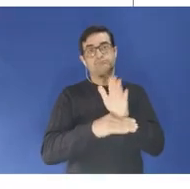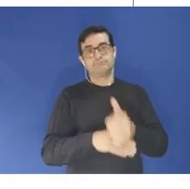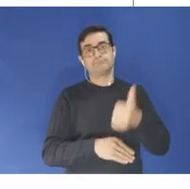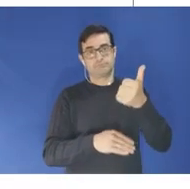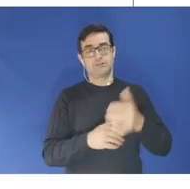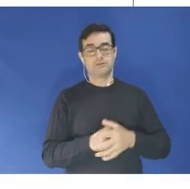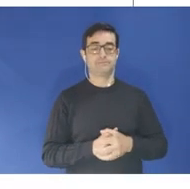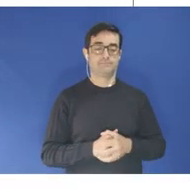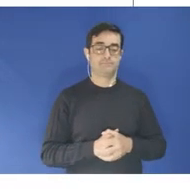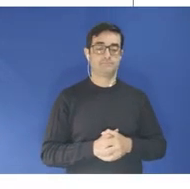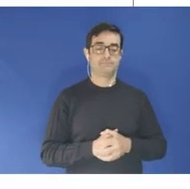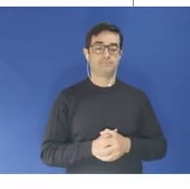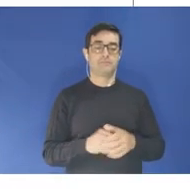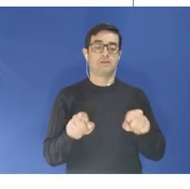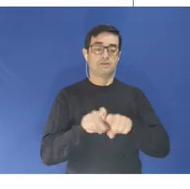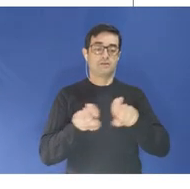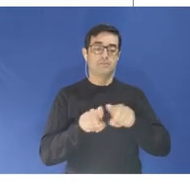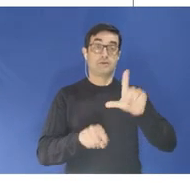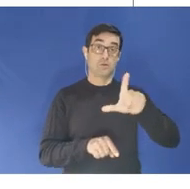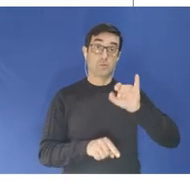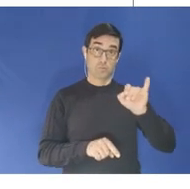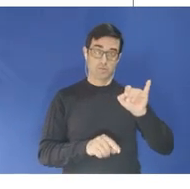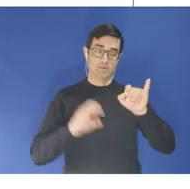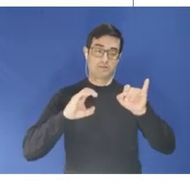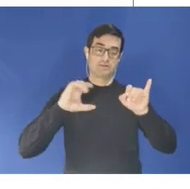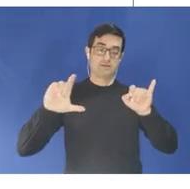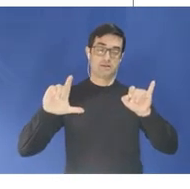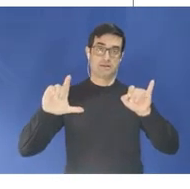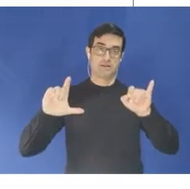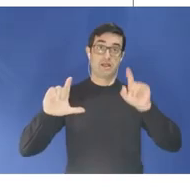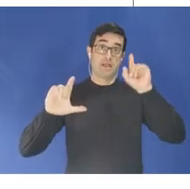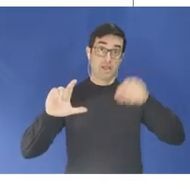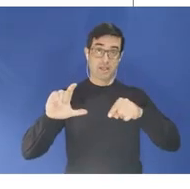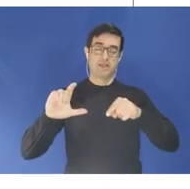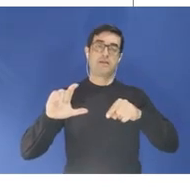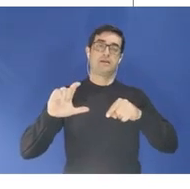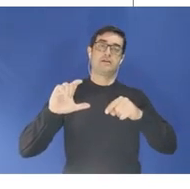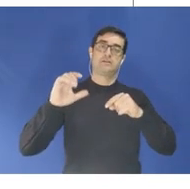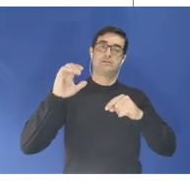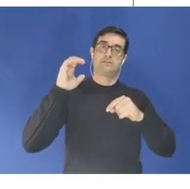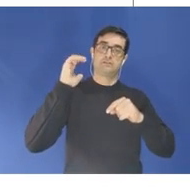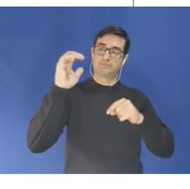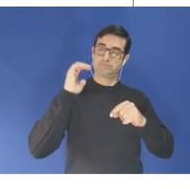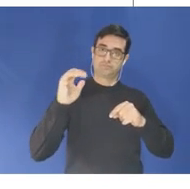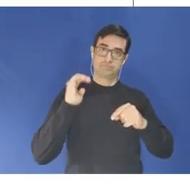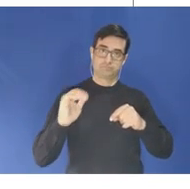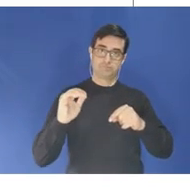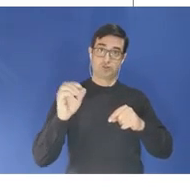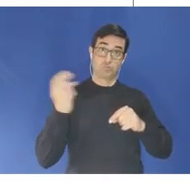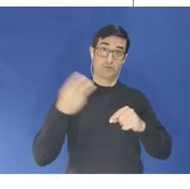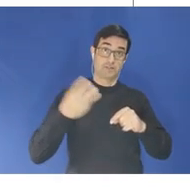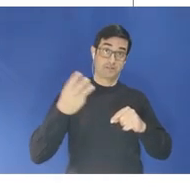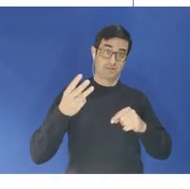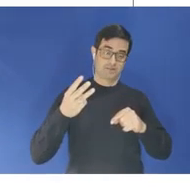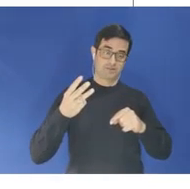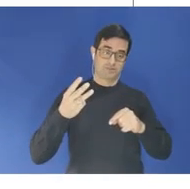tabelas. A mesma coisa o lítio e o cloro. O cloro, ele é do 3º nível e o lítio do